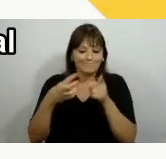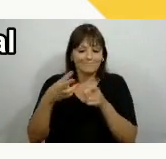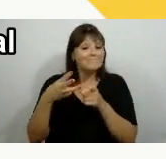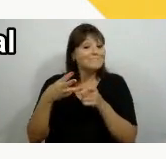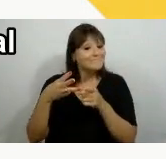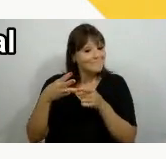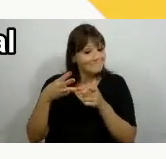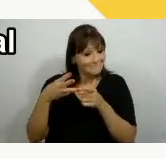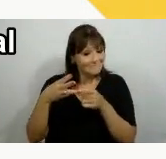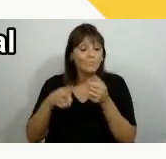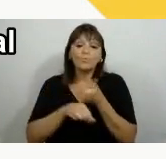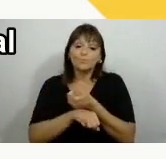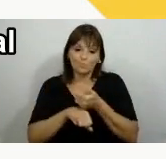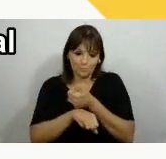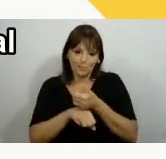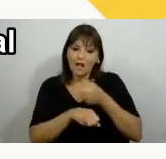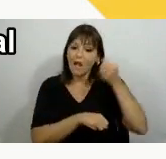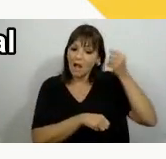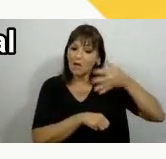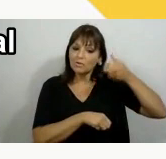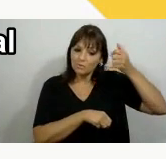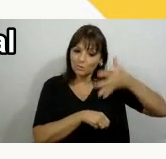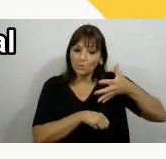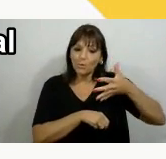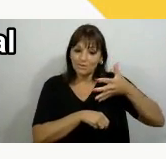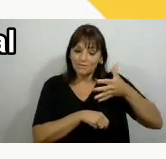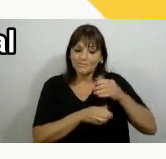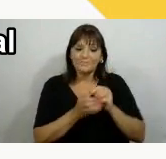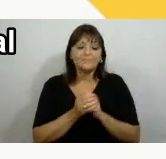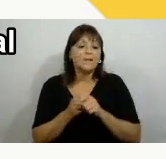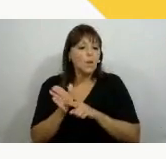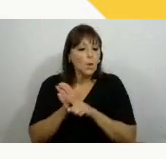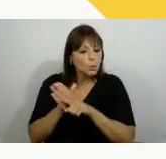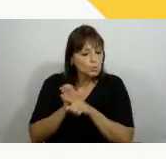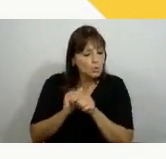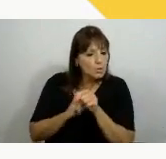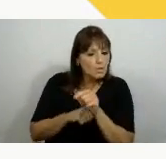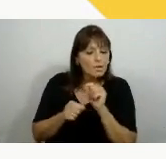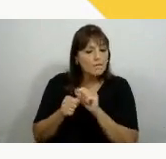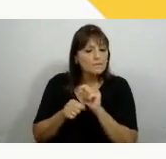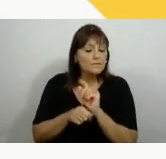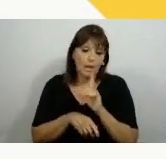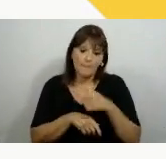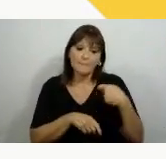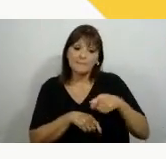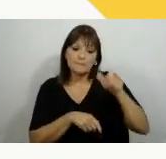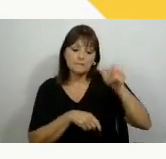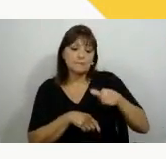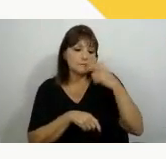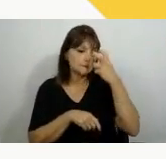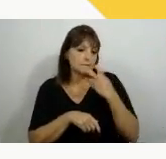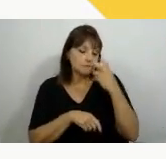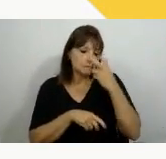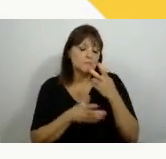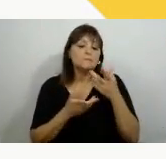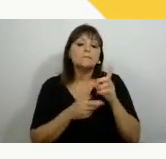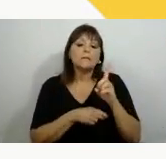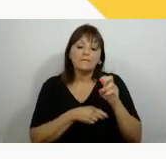consultor. Esse é necessariamente uma pessoa com deficiência visual, que é quem